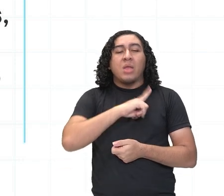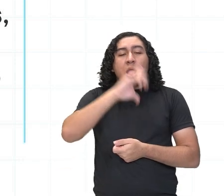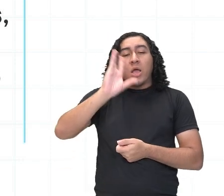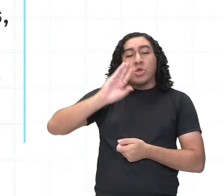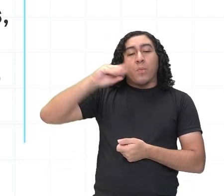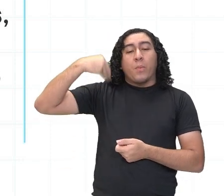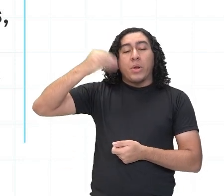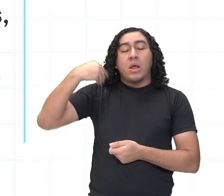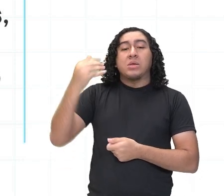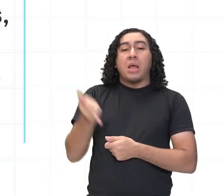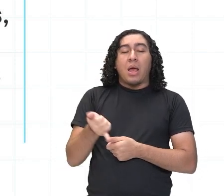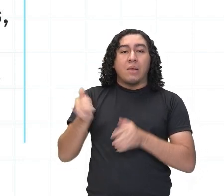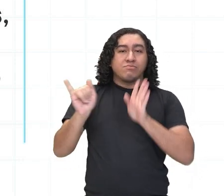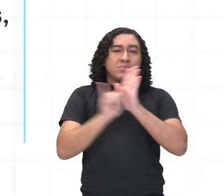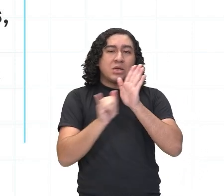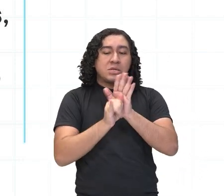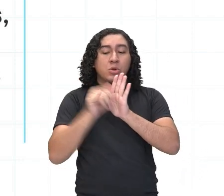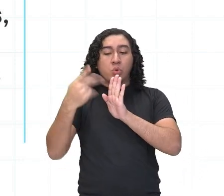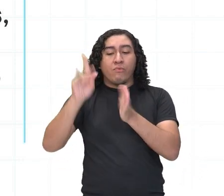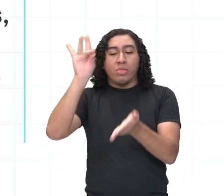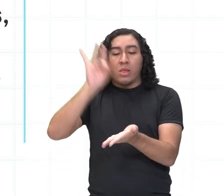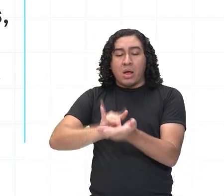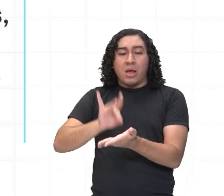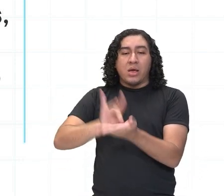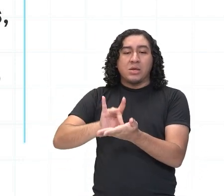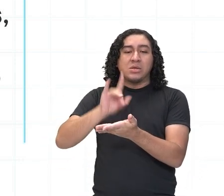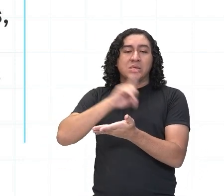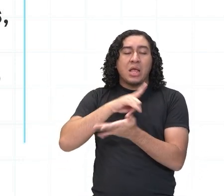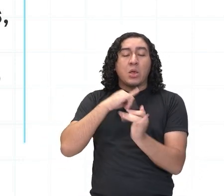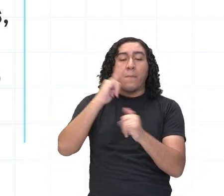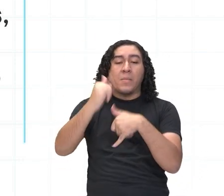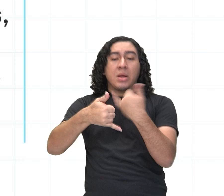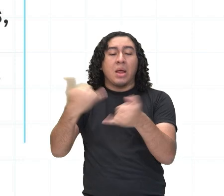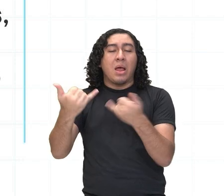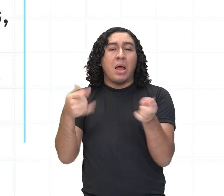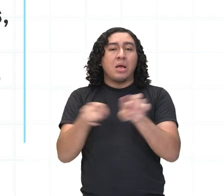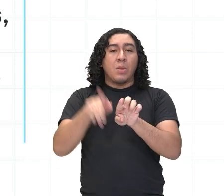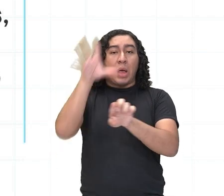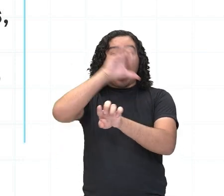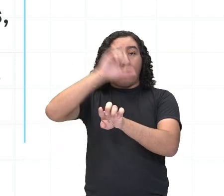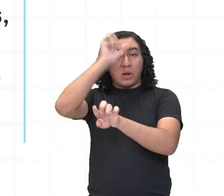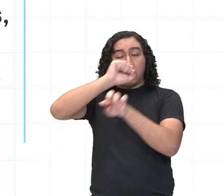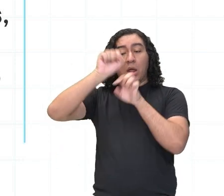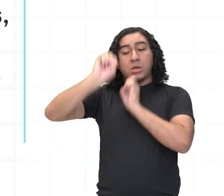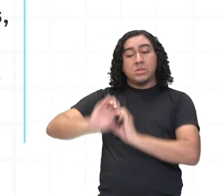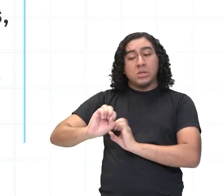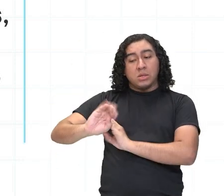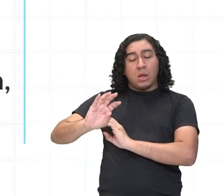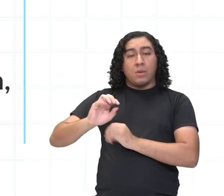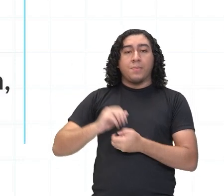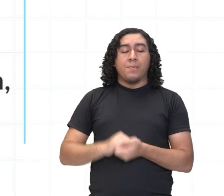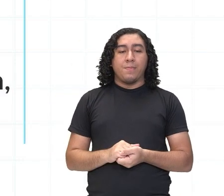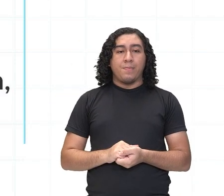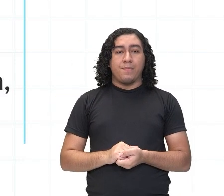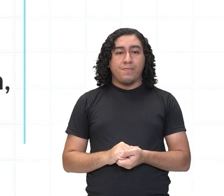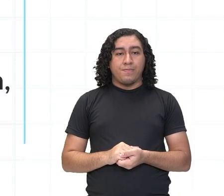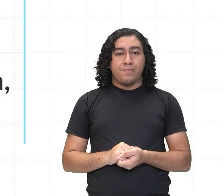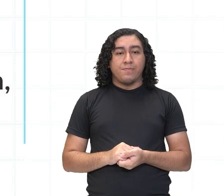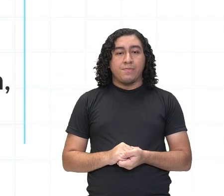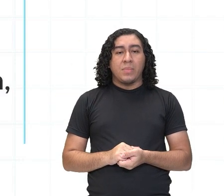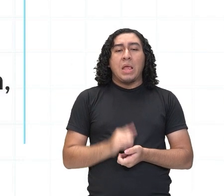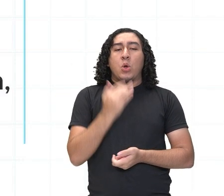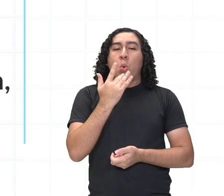sua identidade real, que são o riso, o brincar, o aprender e ensinar, com